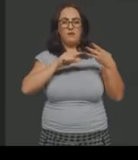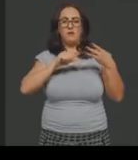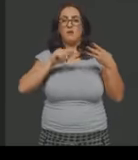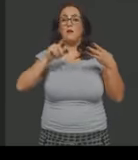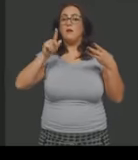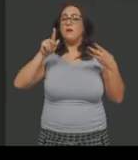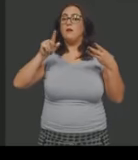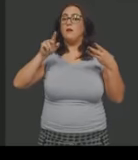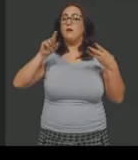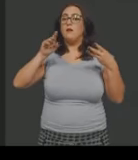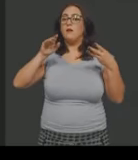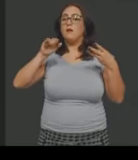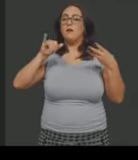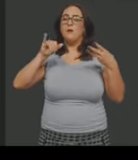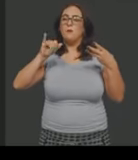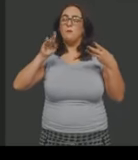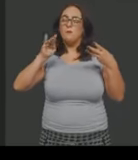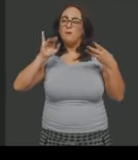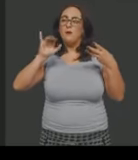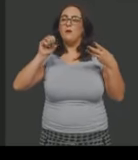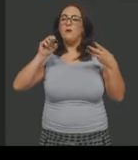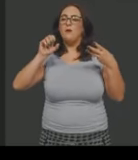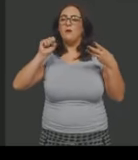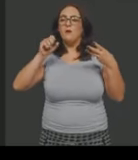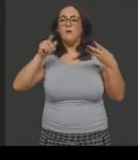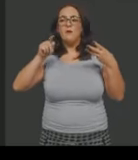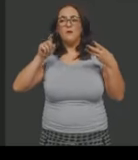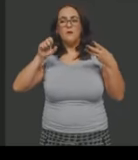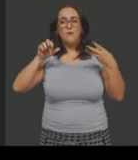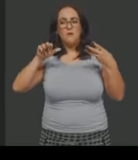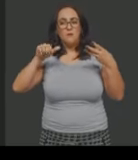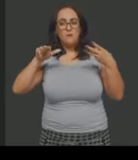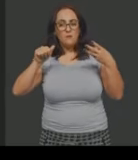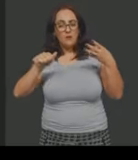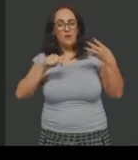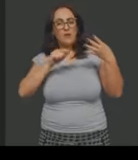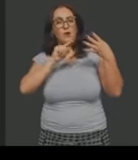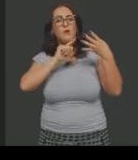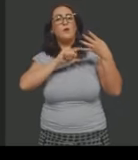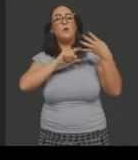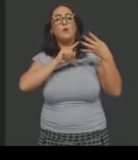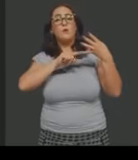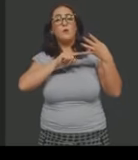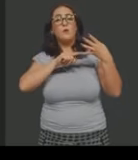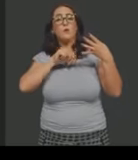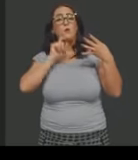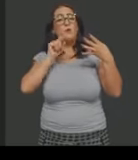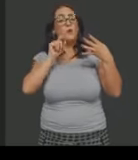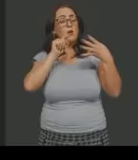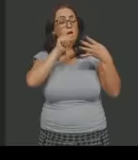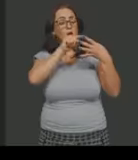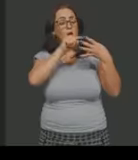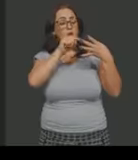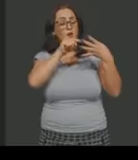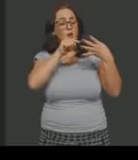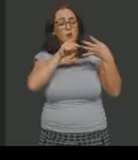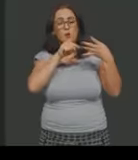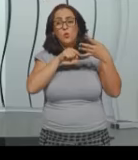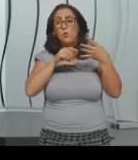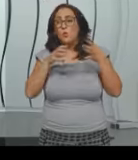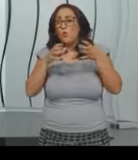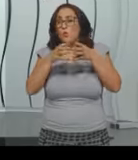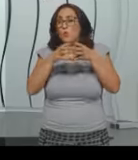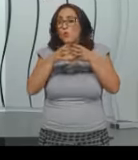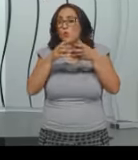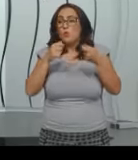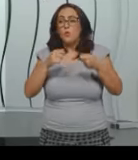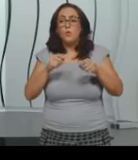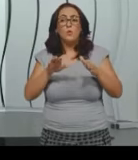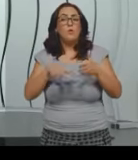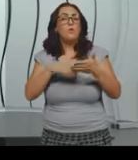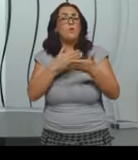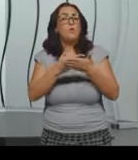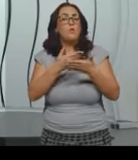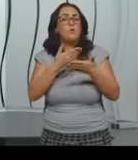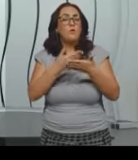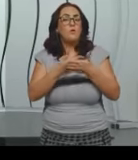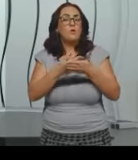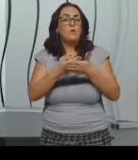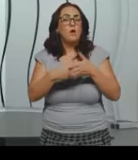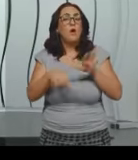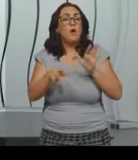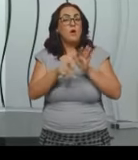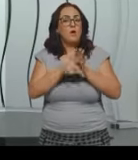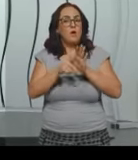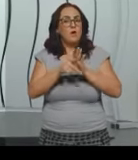gente estudar melhor, que vão compartilhar de características, e não filo